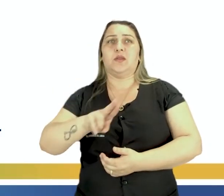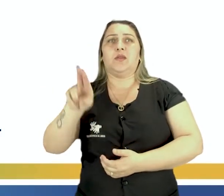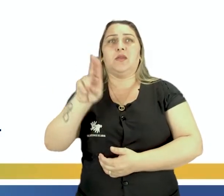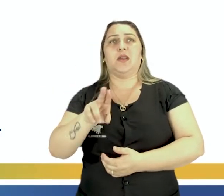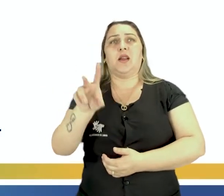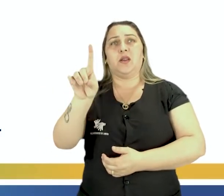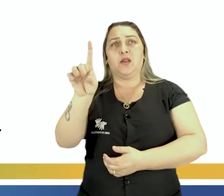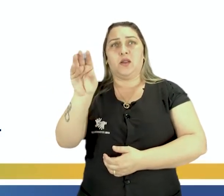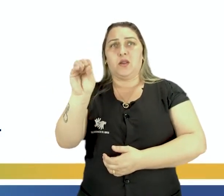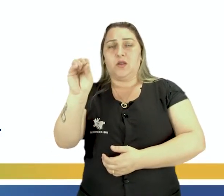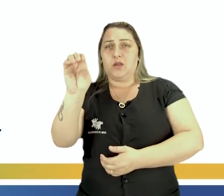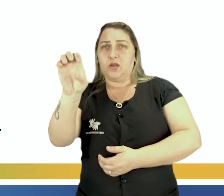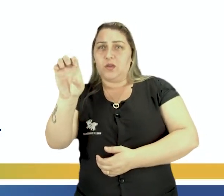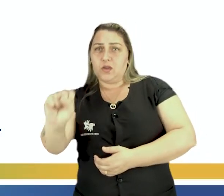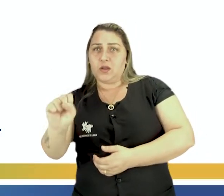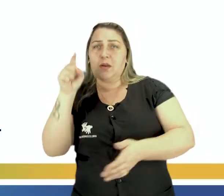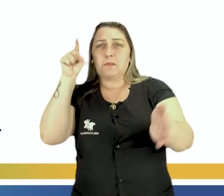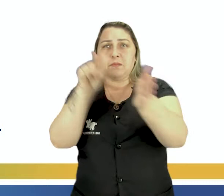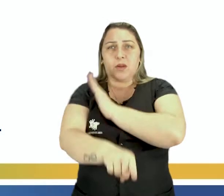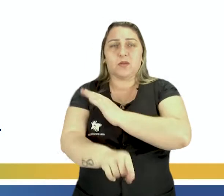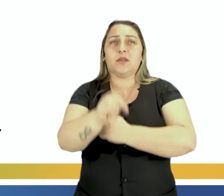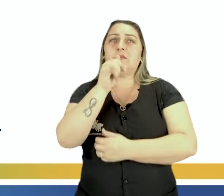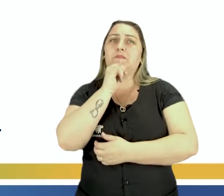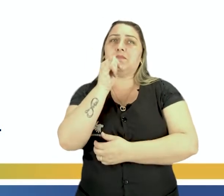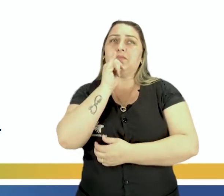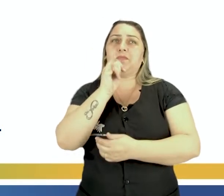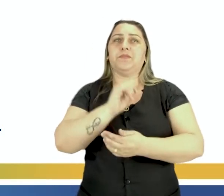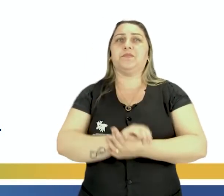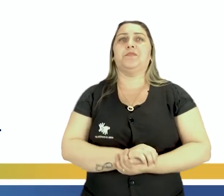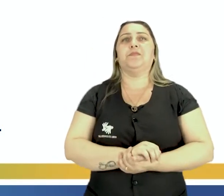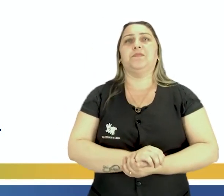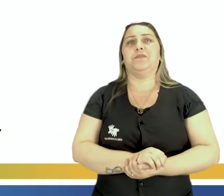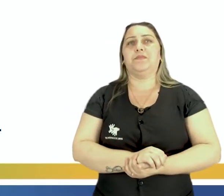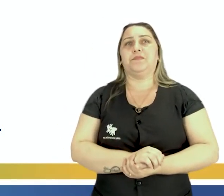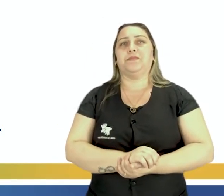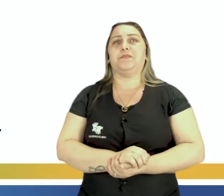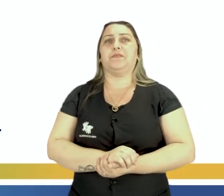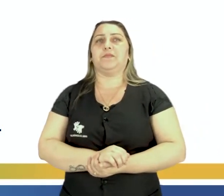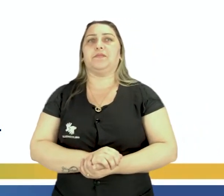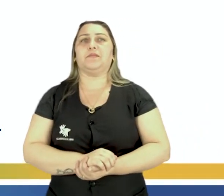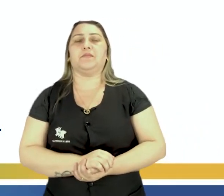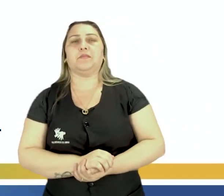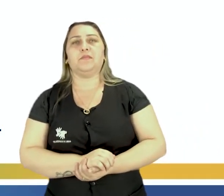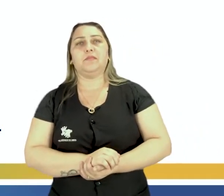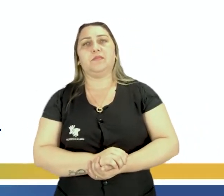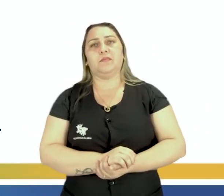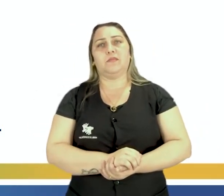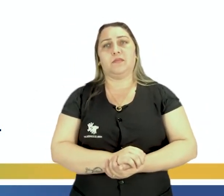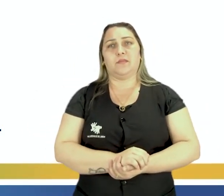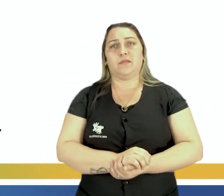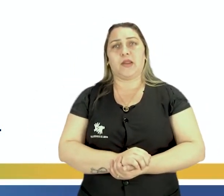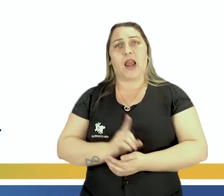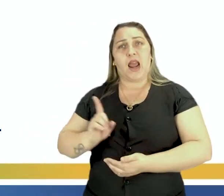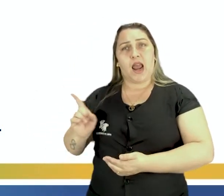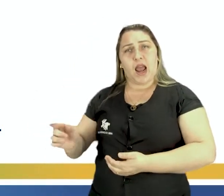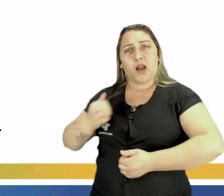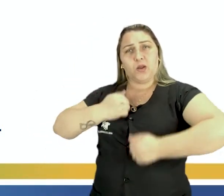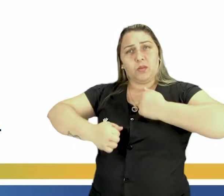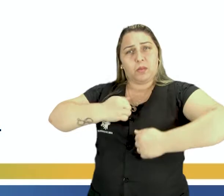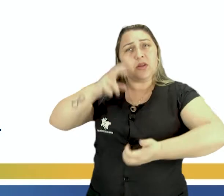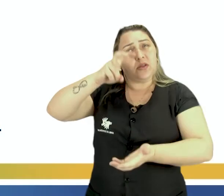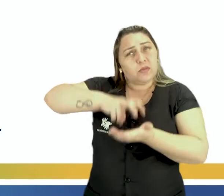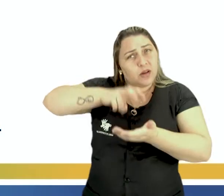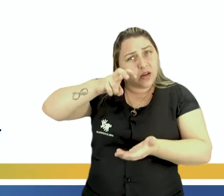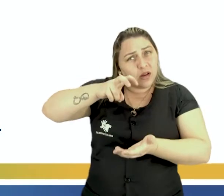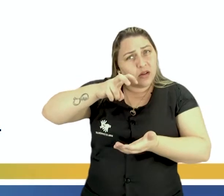does para fazer a pergunta. Então, o exemplo é: Does she take a shower in the morning? Ela toma banho pela